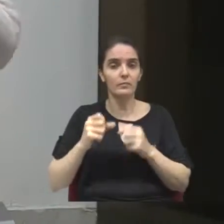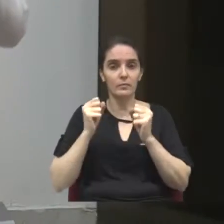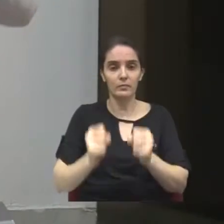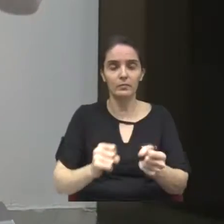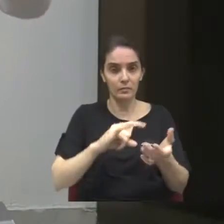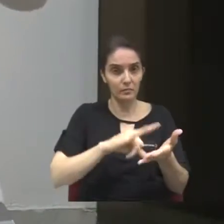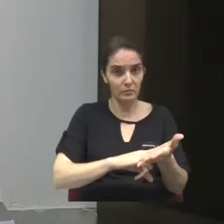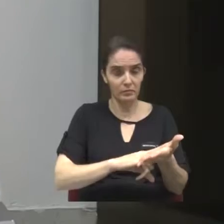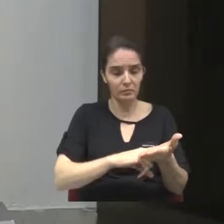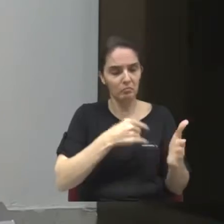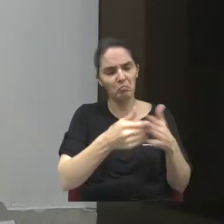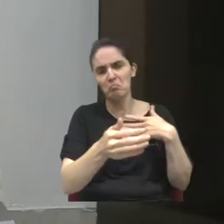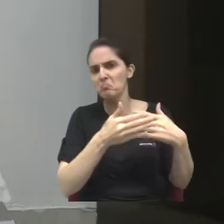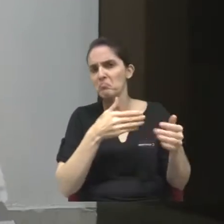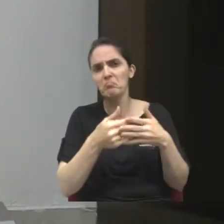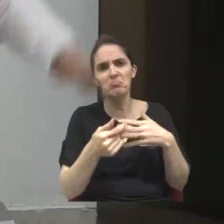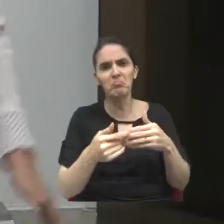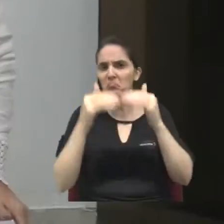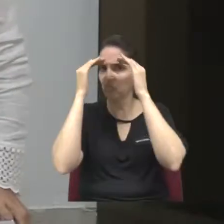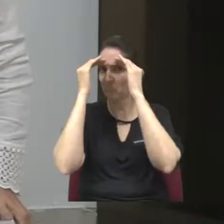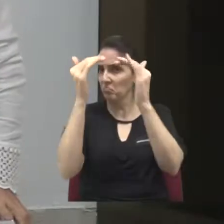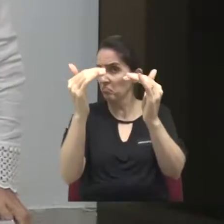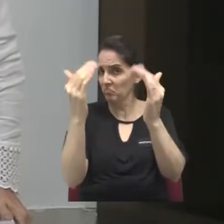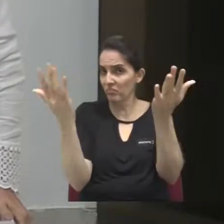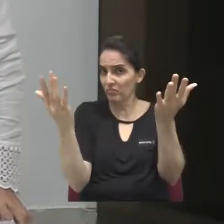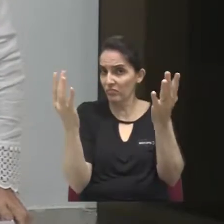quer, não respeitando as coisas jurídicas.